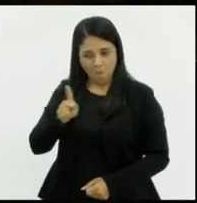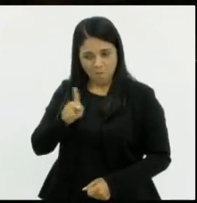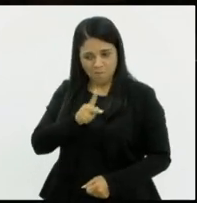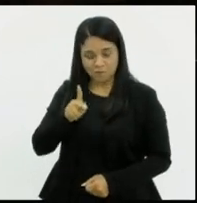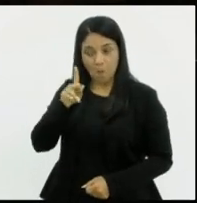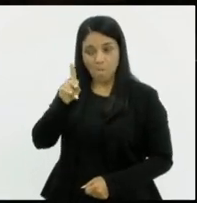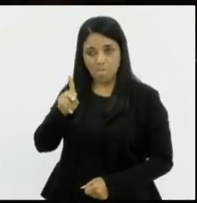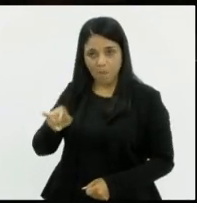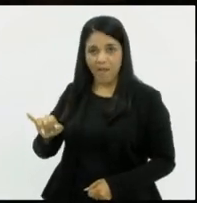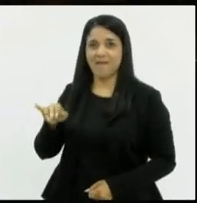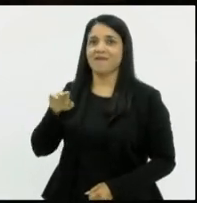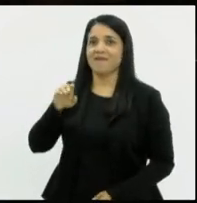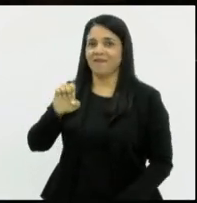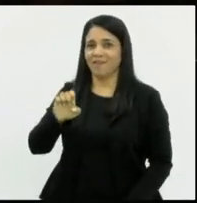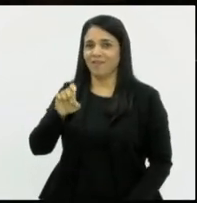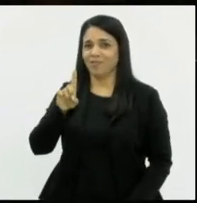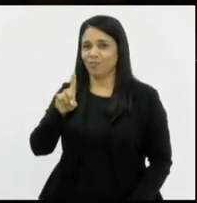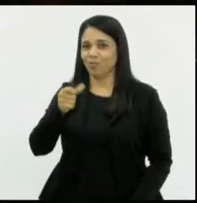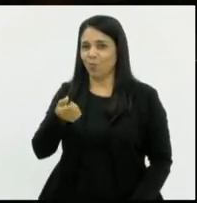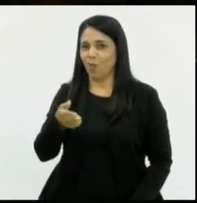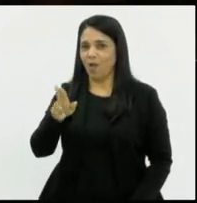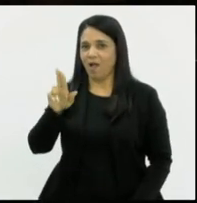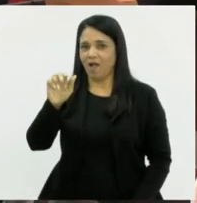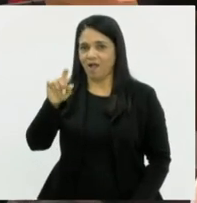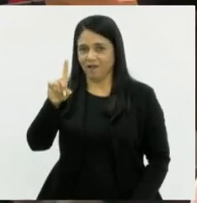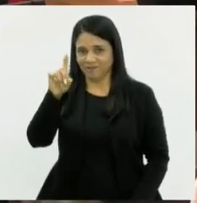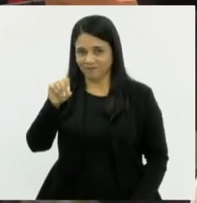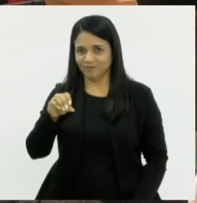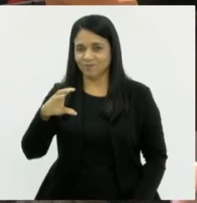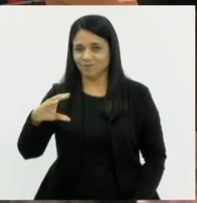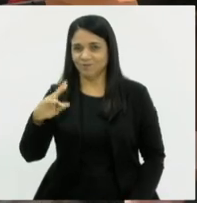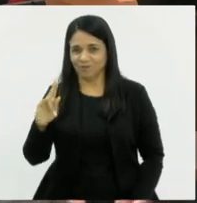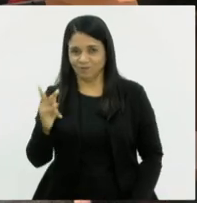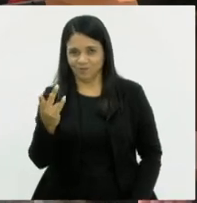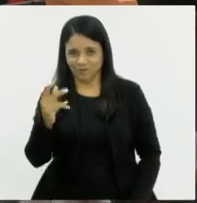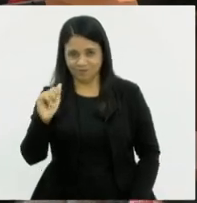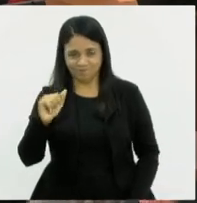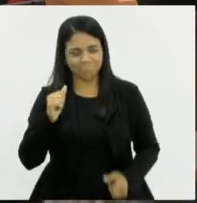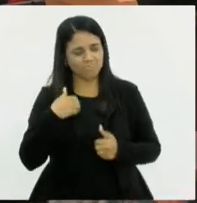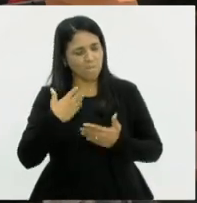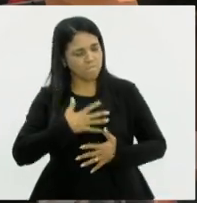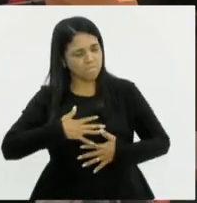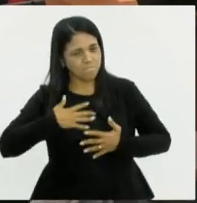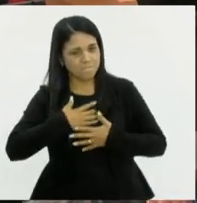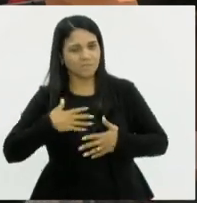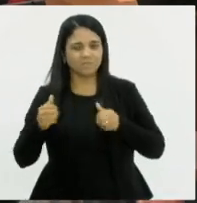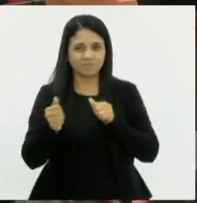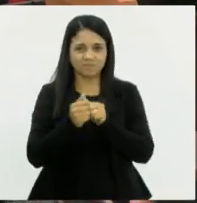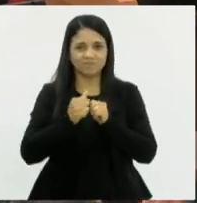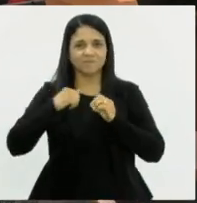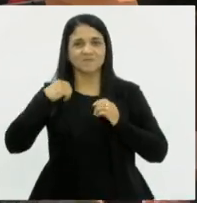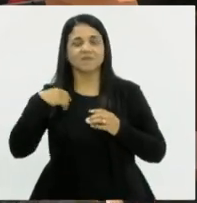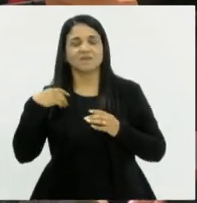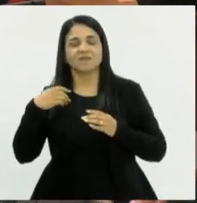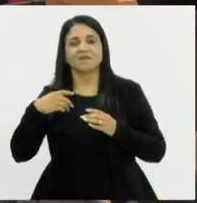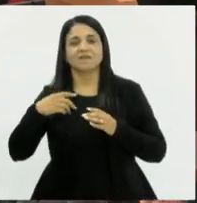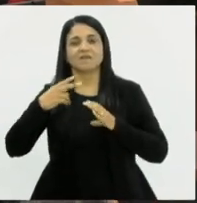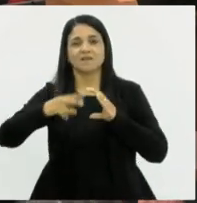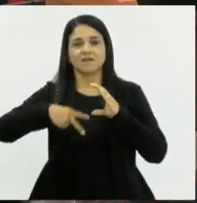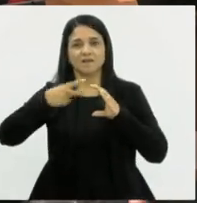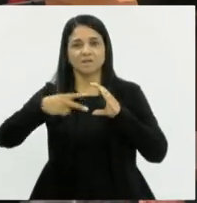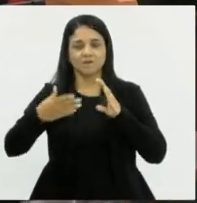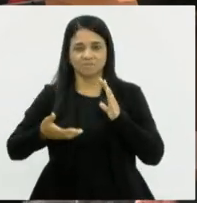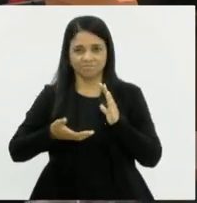Eduardo Cunha. Tenho um prazer muito grande estar também junto com você na Câmara Federal.